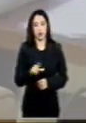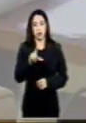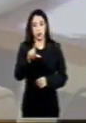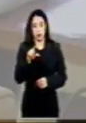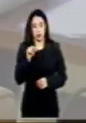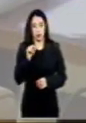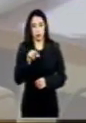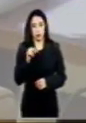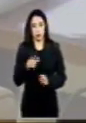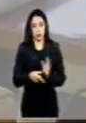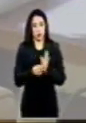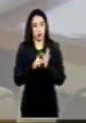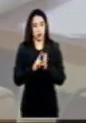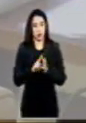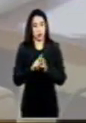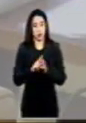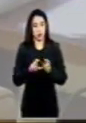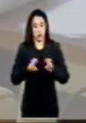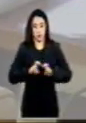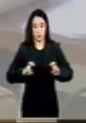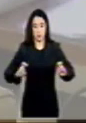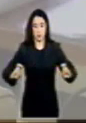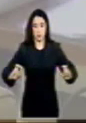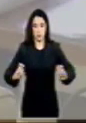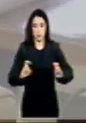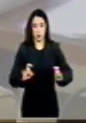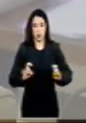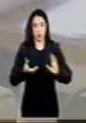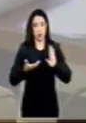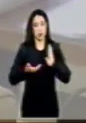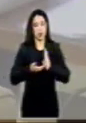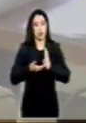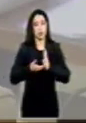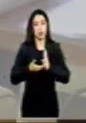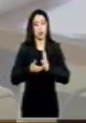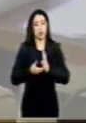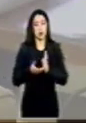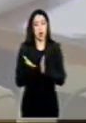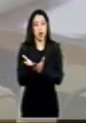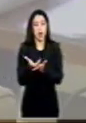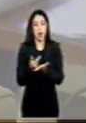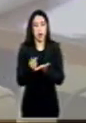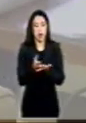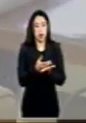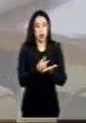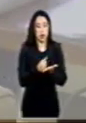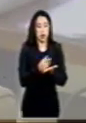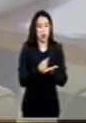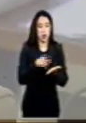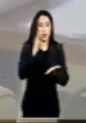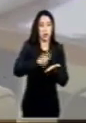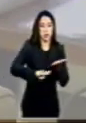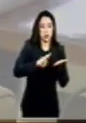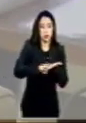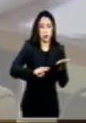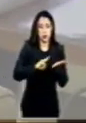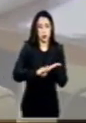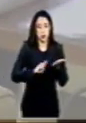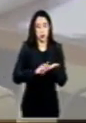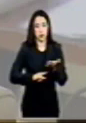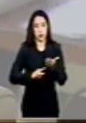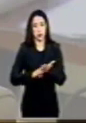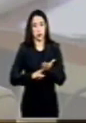prévia autorização da mesa diretora da Câmara dos Deputados, a coleta de dados telemáticos nas